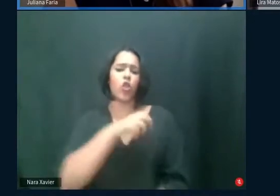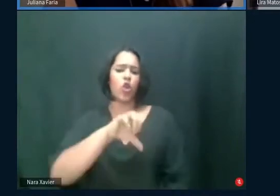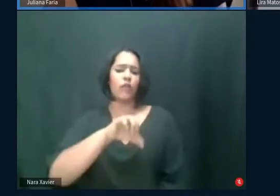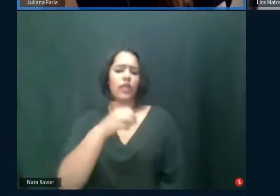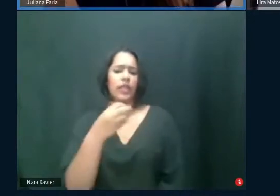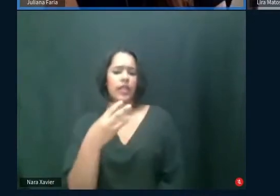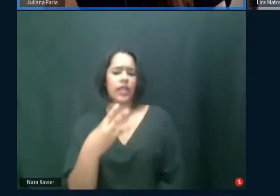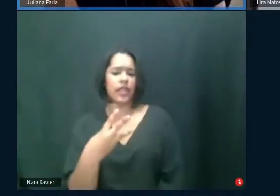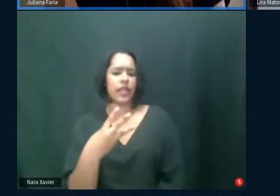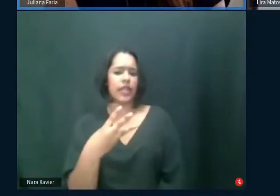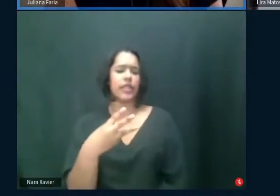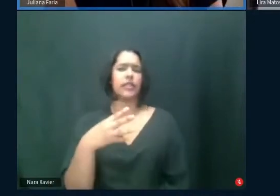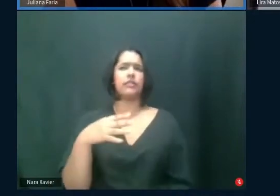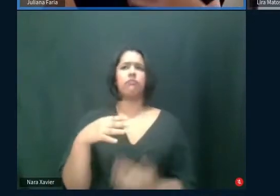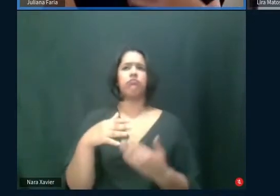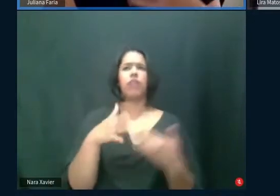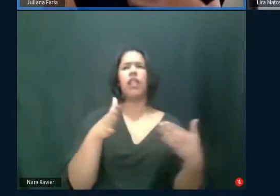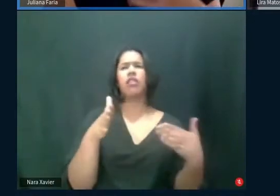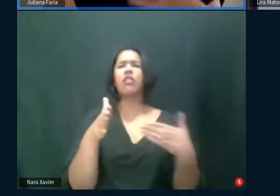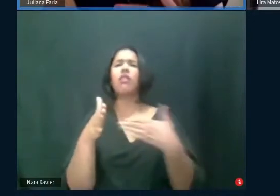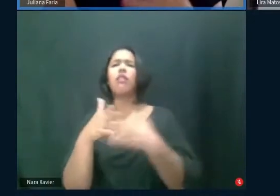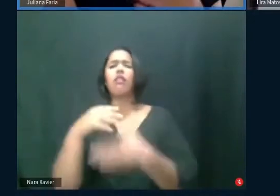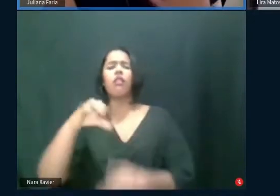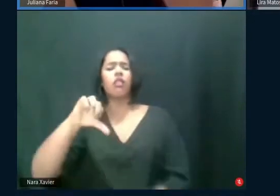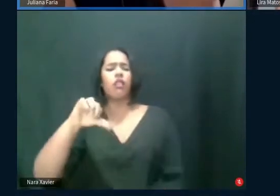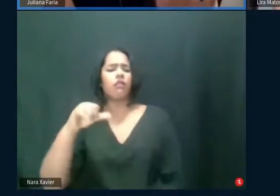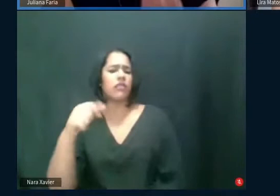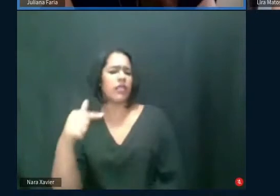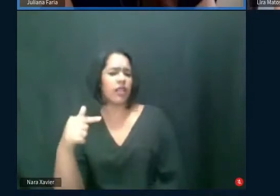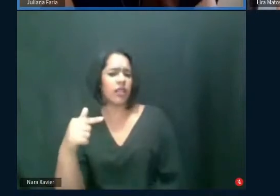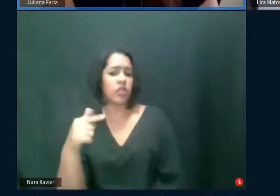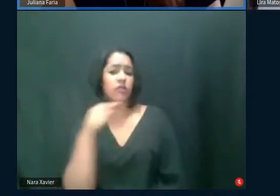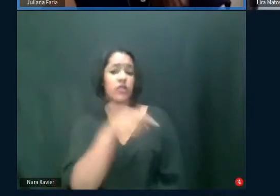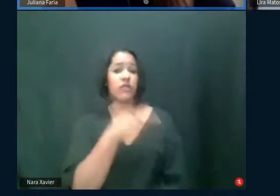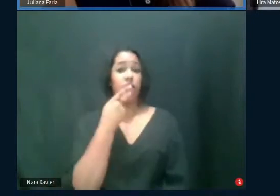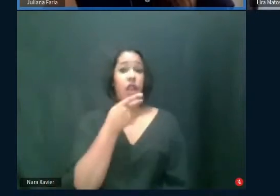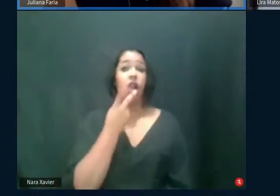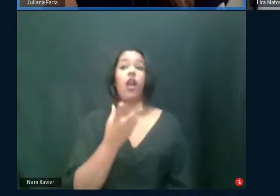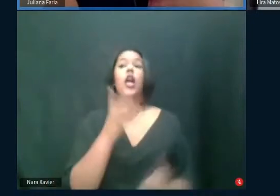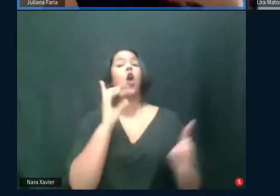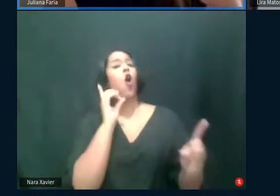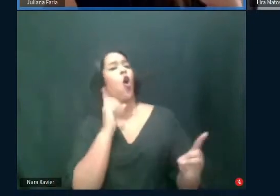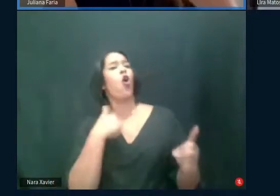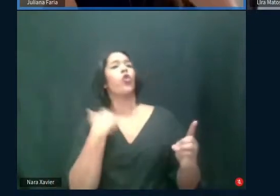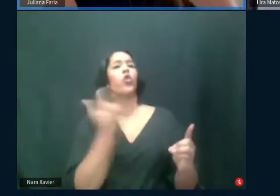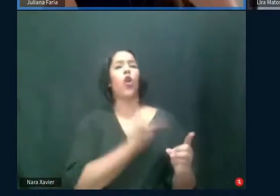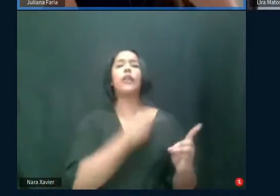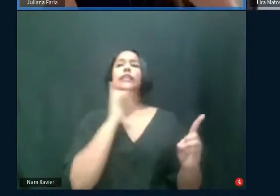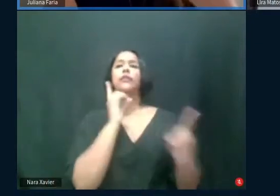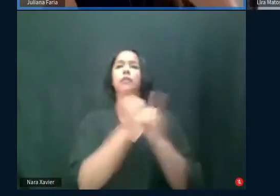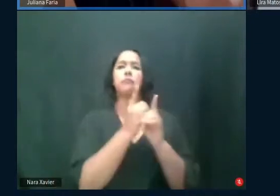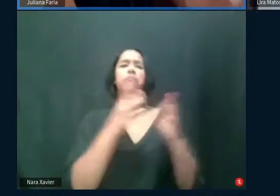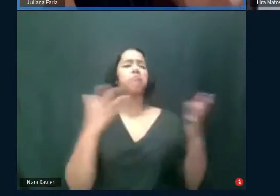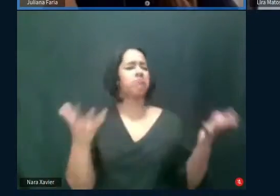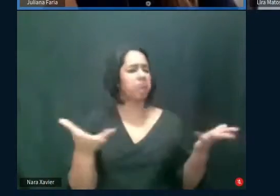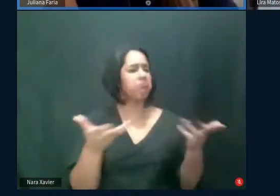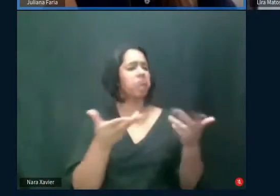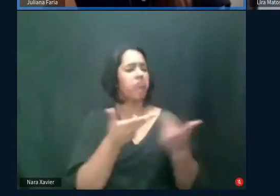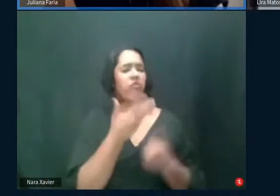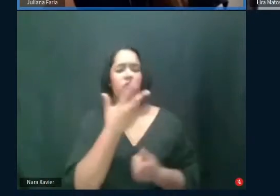94, 97, ali, onde você fala que os encontros foram exitosos, que você fala que o